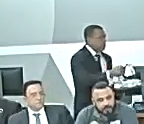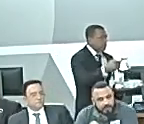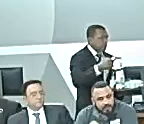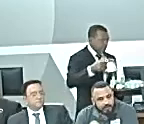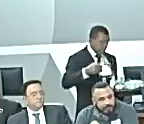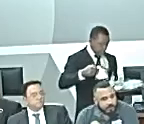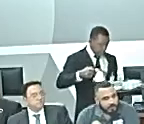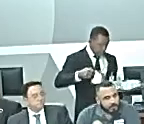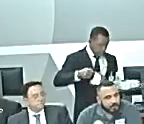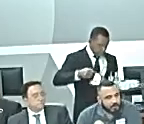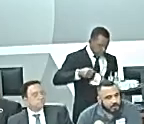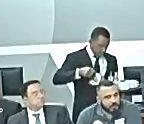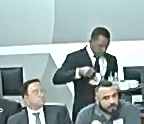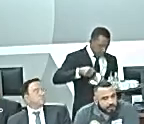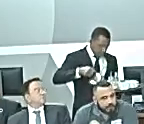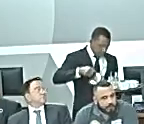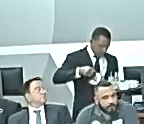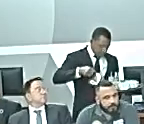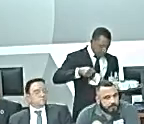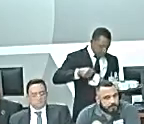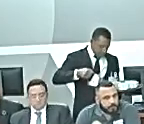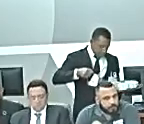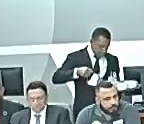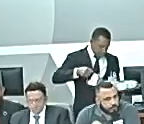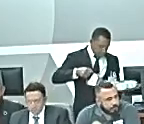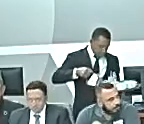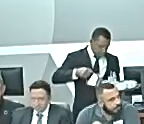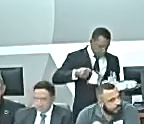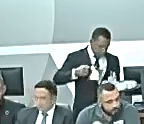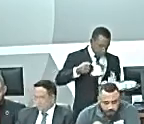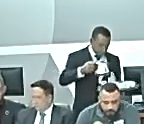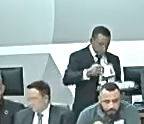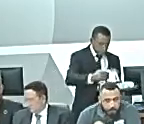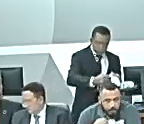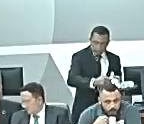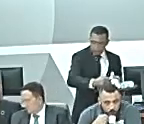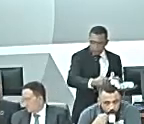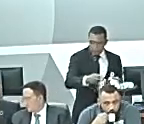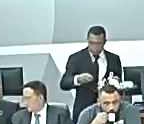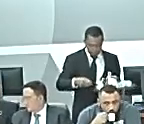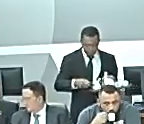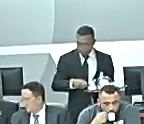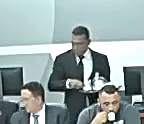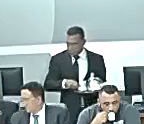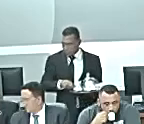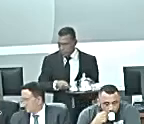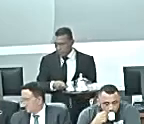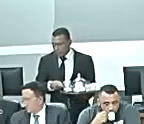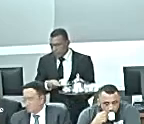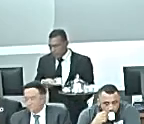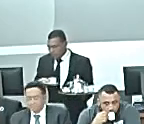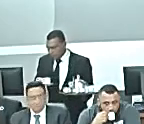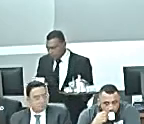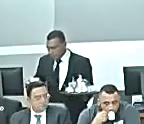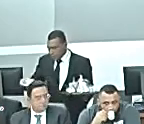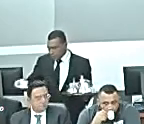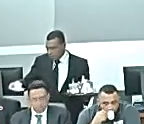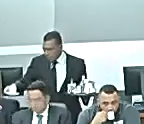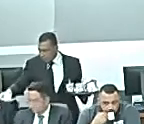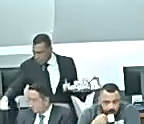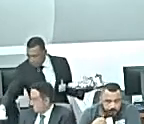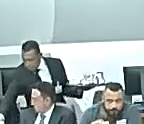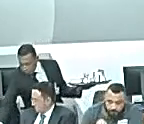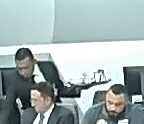de punição a deputado mas precisa longe precisa tratar de servidor público